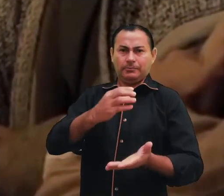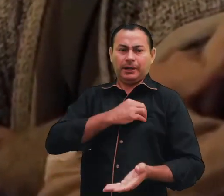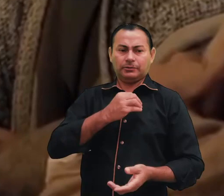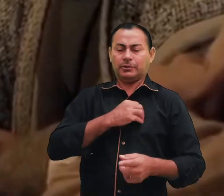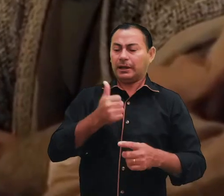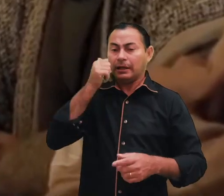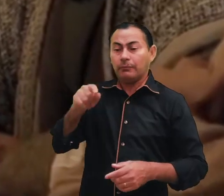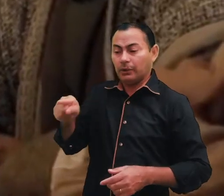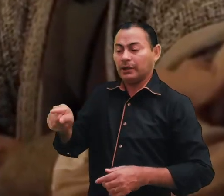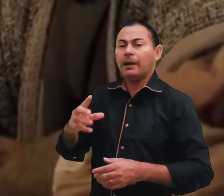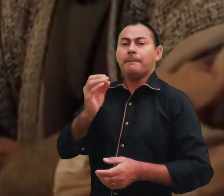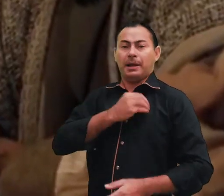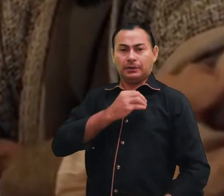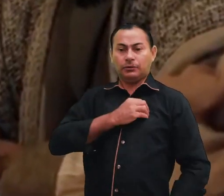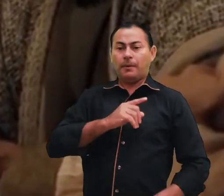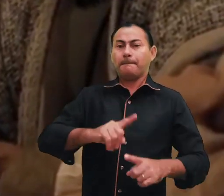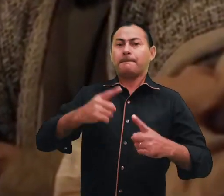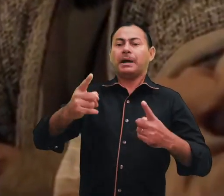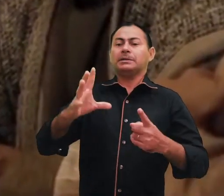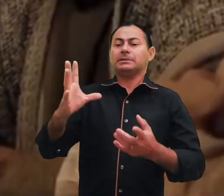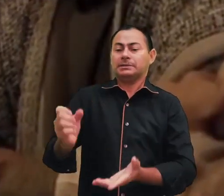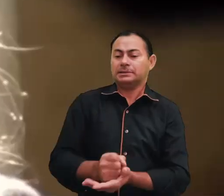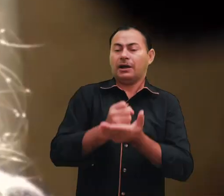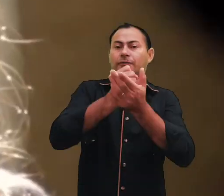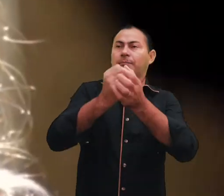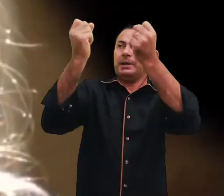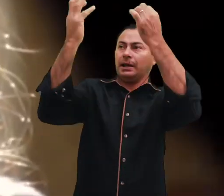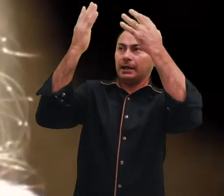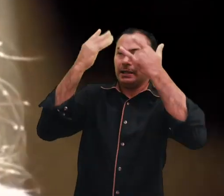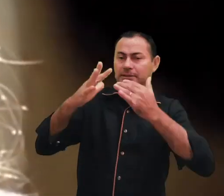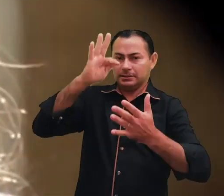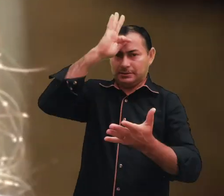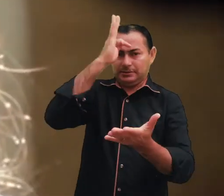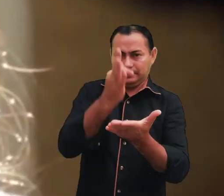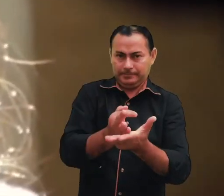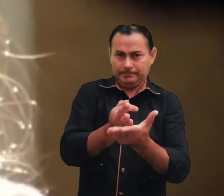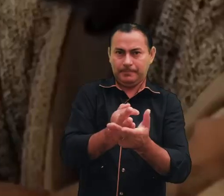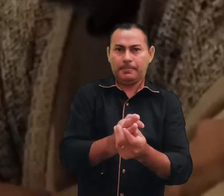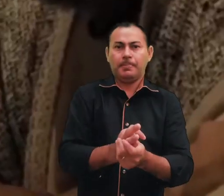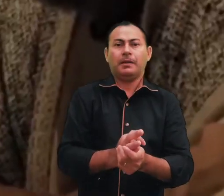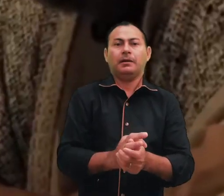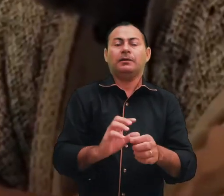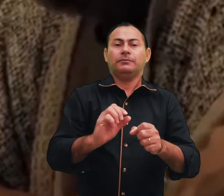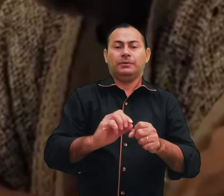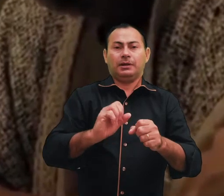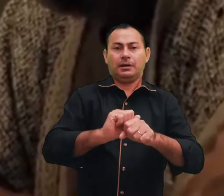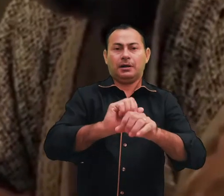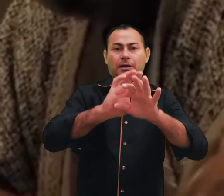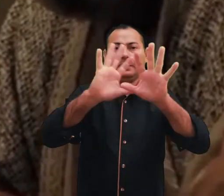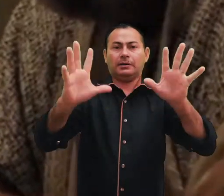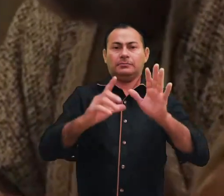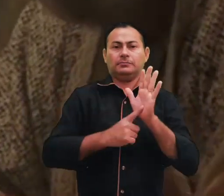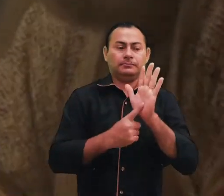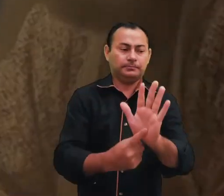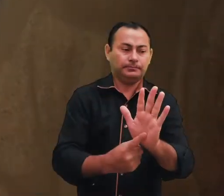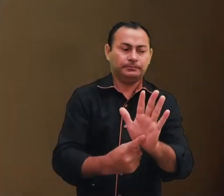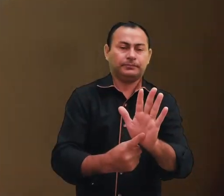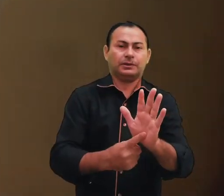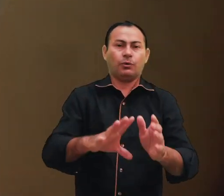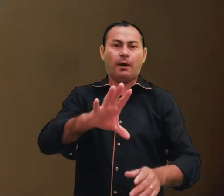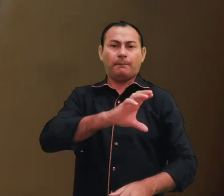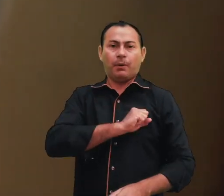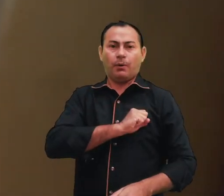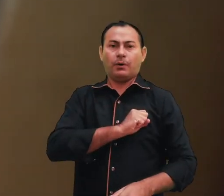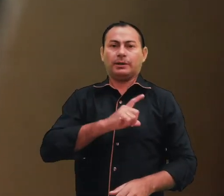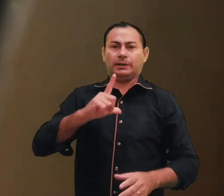ali. Aquela mulher era pecadora, mas salva pela graça e pela fé. Isso fica evidente na demonstração do